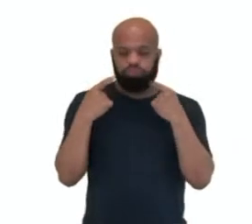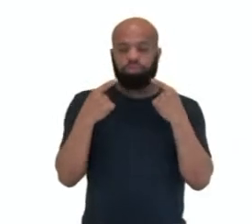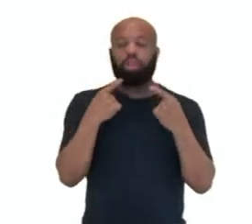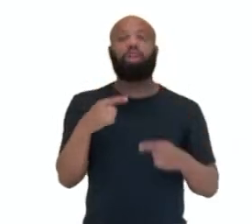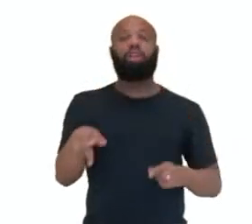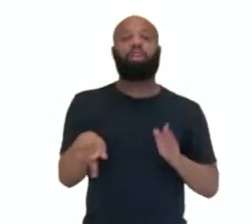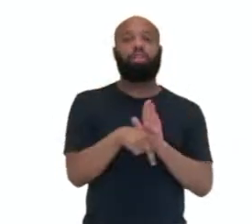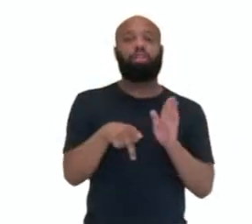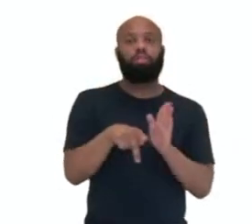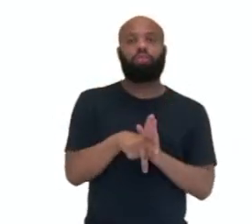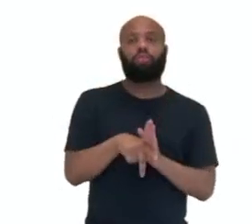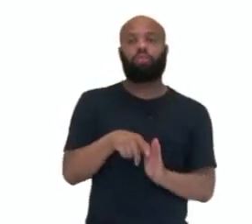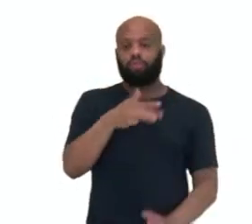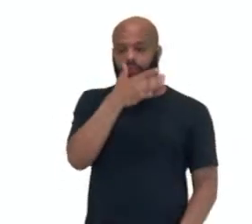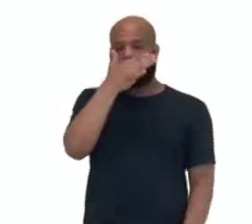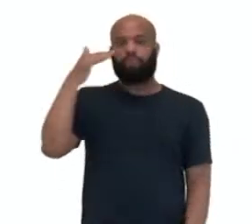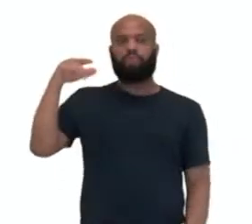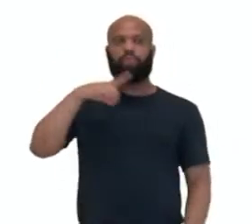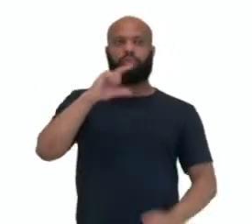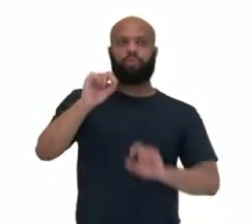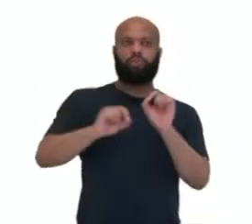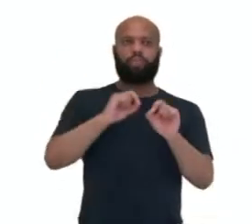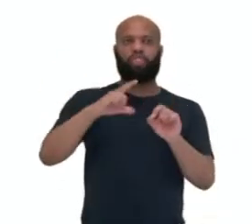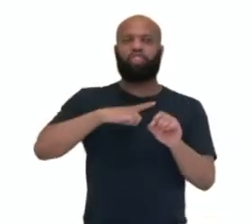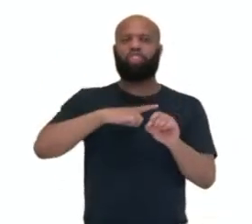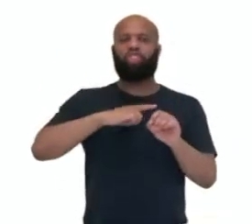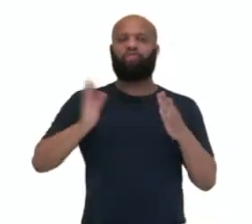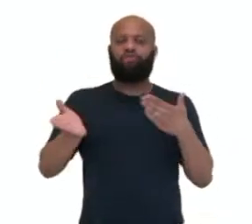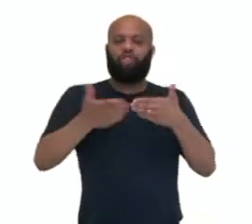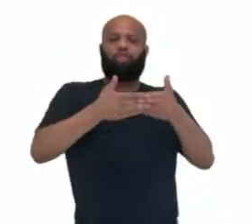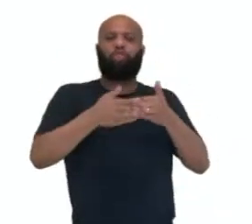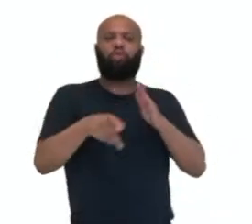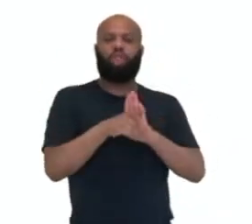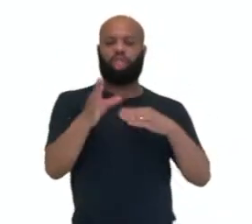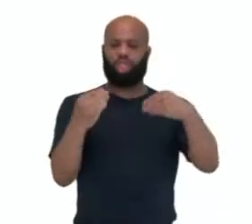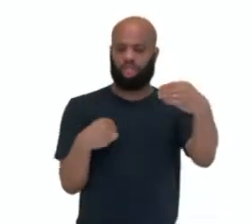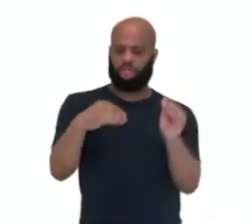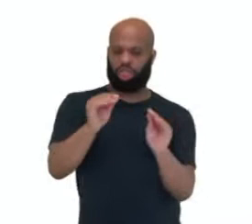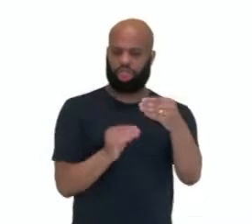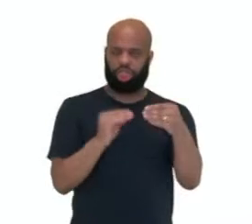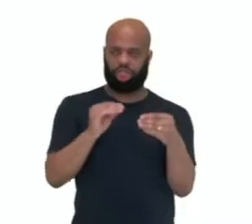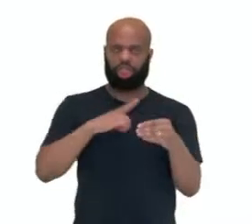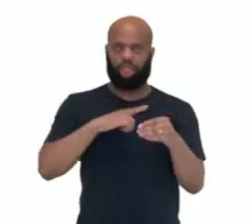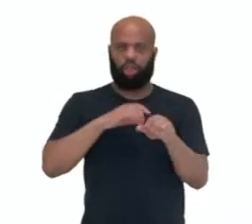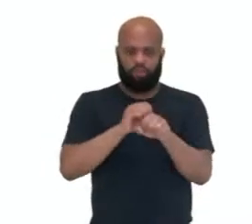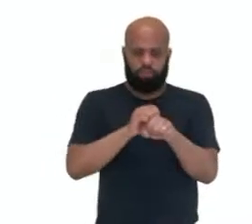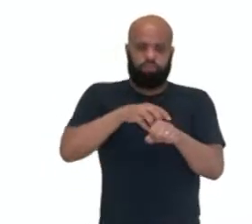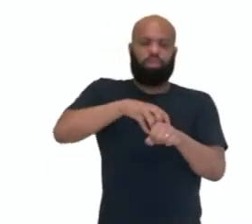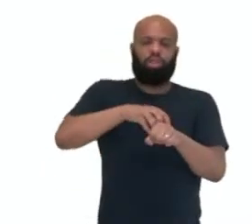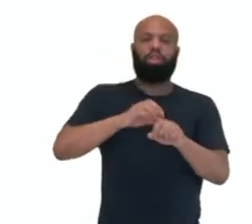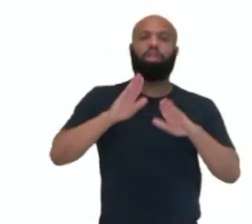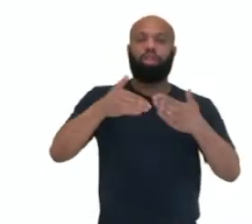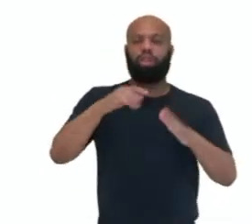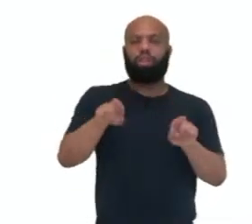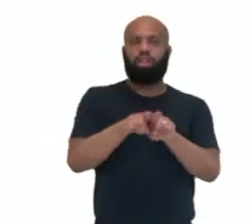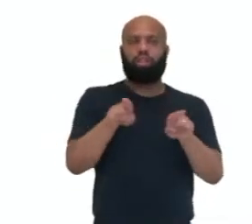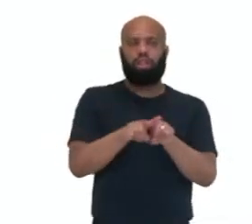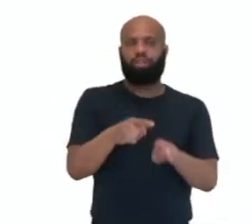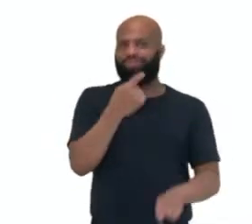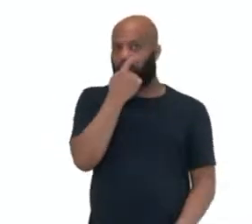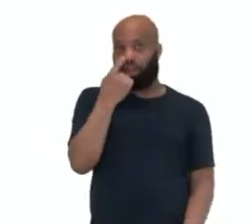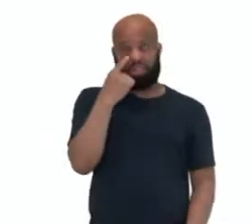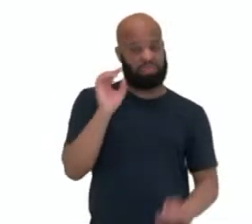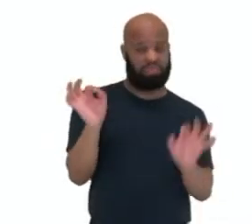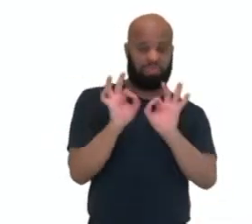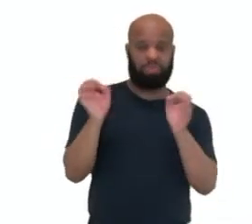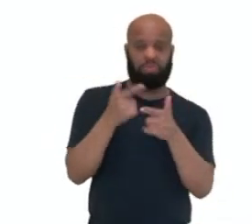estavam obstruídas por um tecido mole e por muco inchado, O resto do nariz, no entanto, permanecia sem qualquer